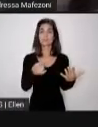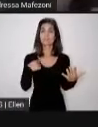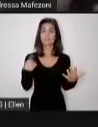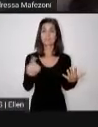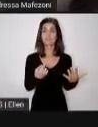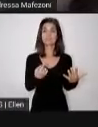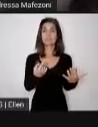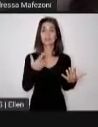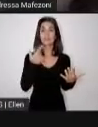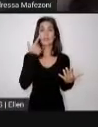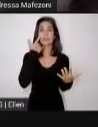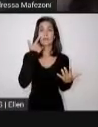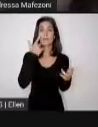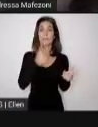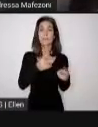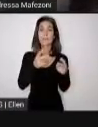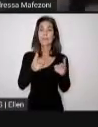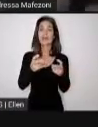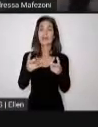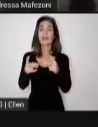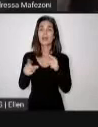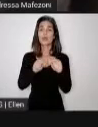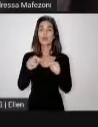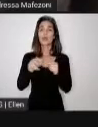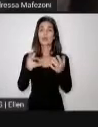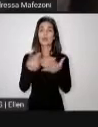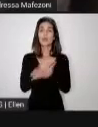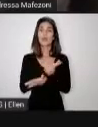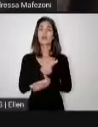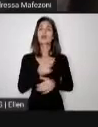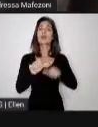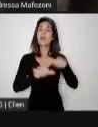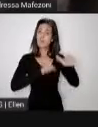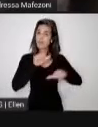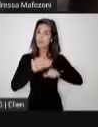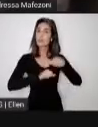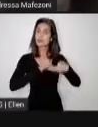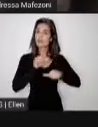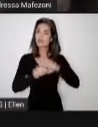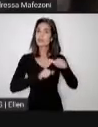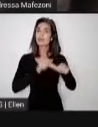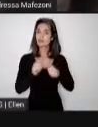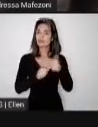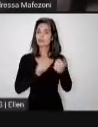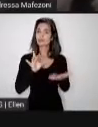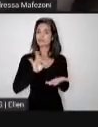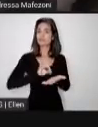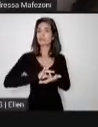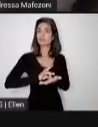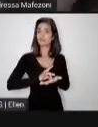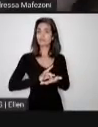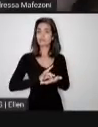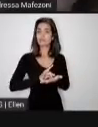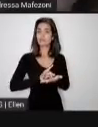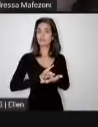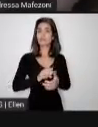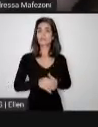quê? Que houve mudanças, né? E aí a gente vai